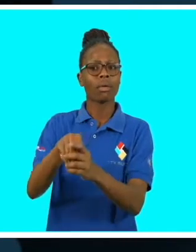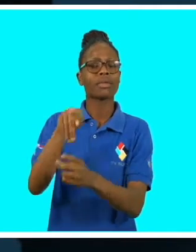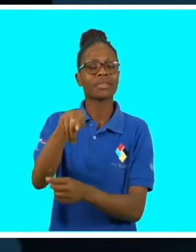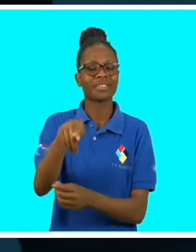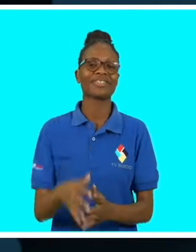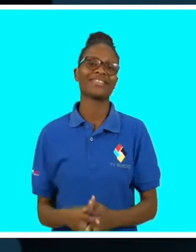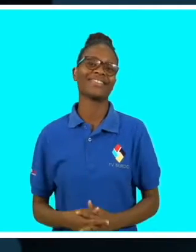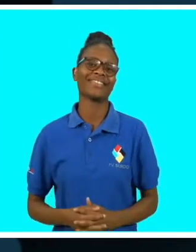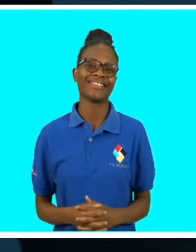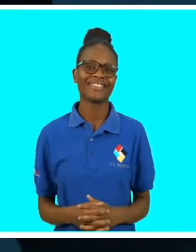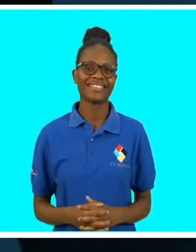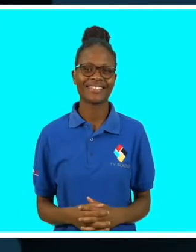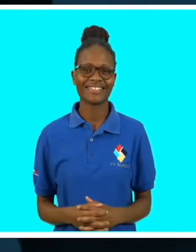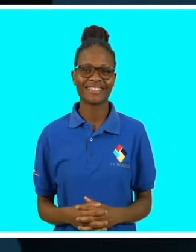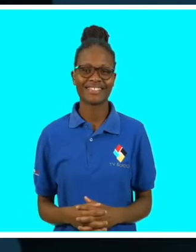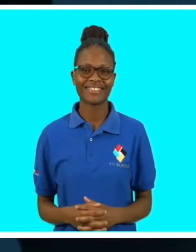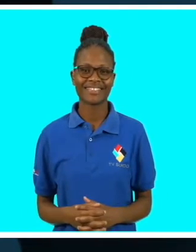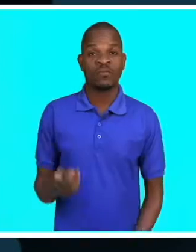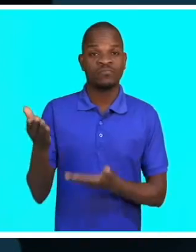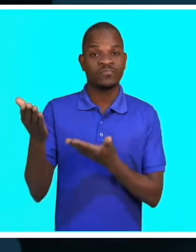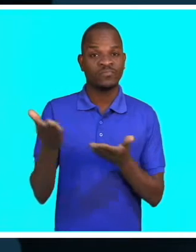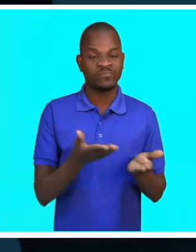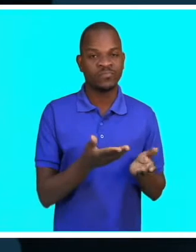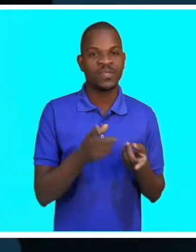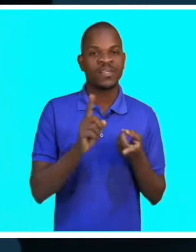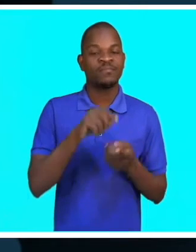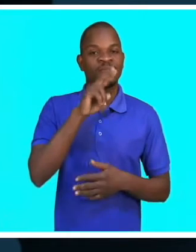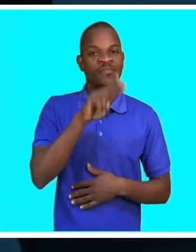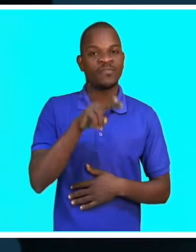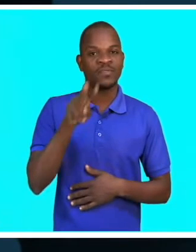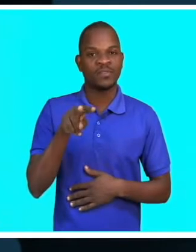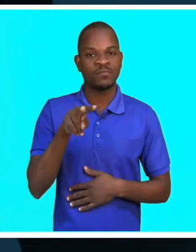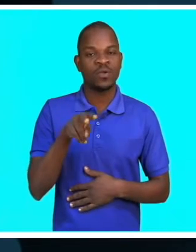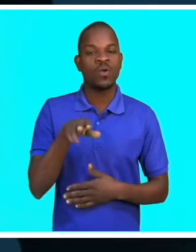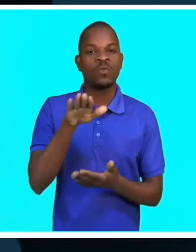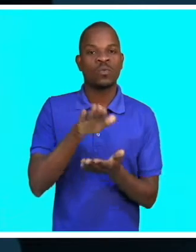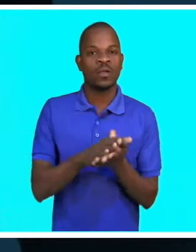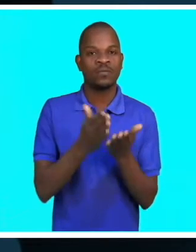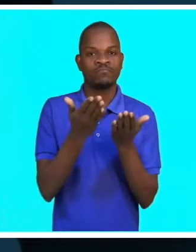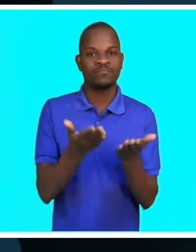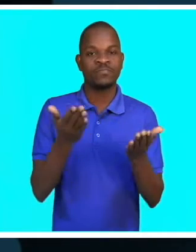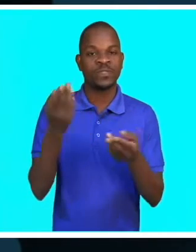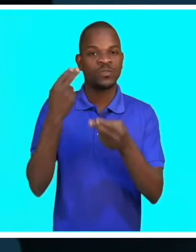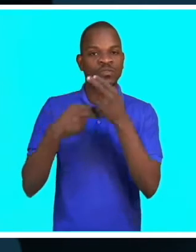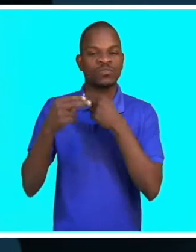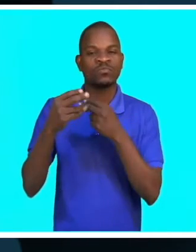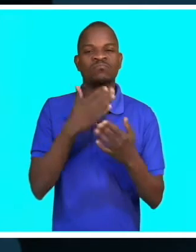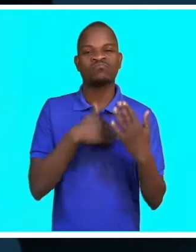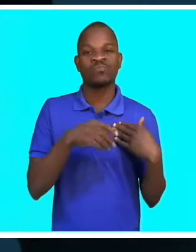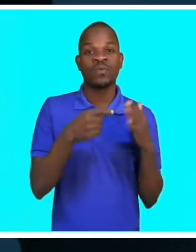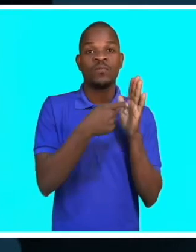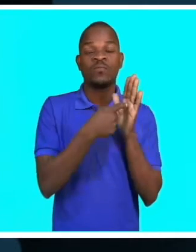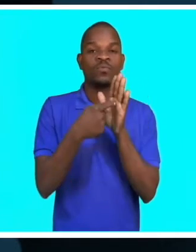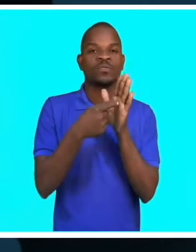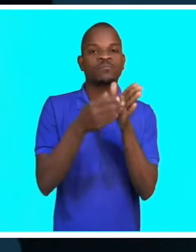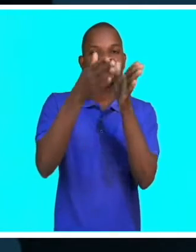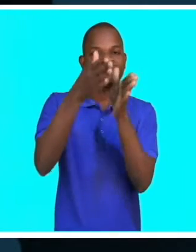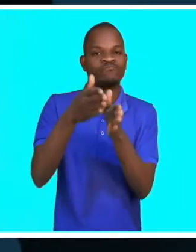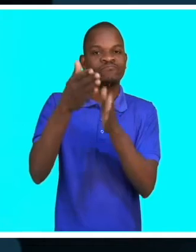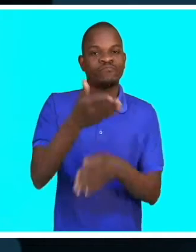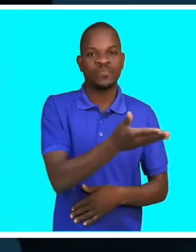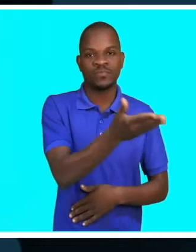cada vez mais inclusiva. Com este convite, com esta visita, o museu quer mostrar à sociedade